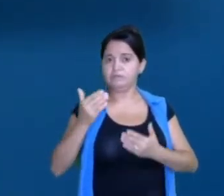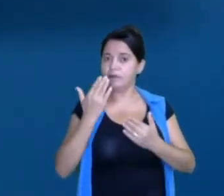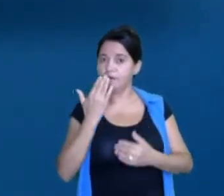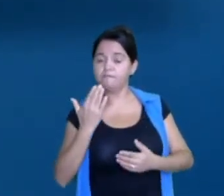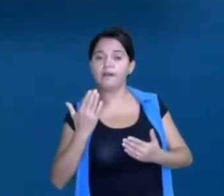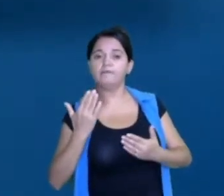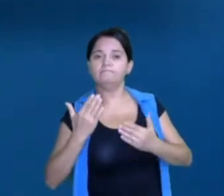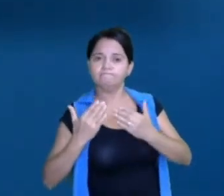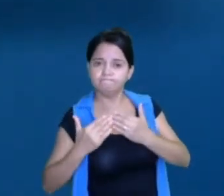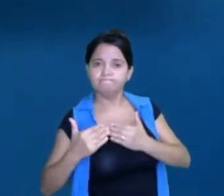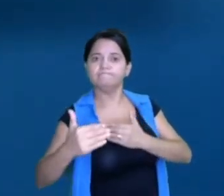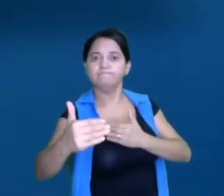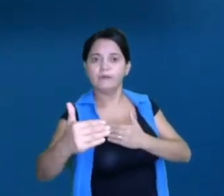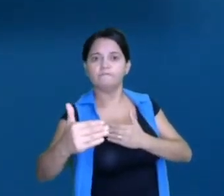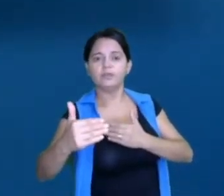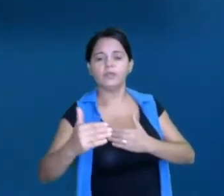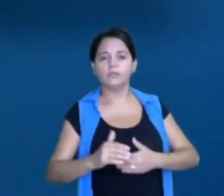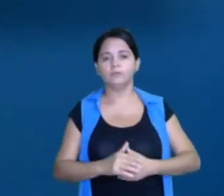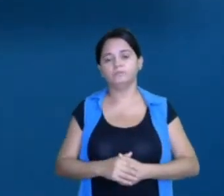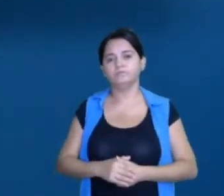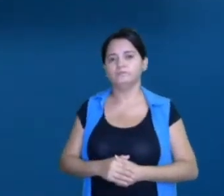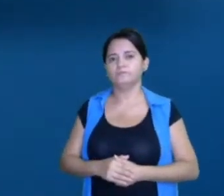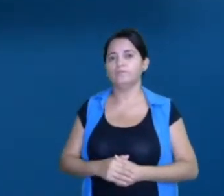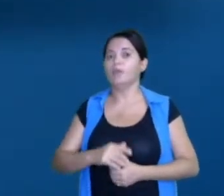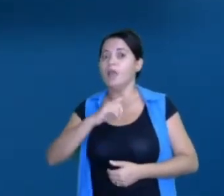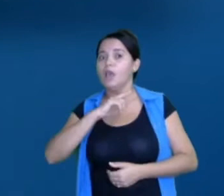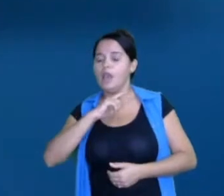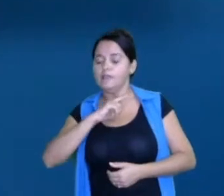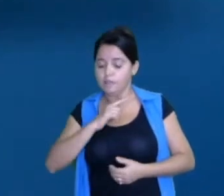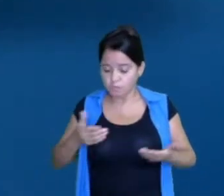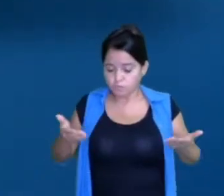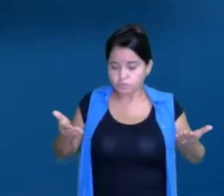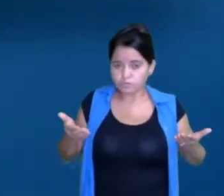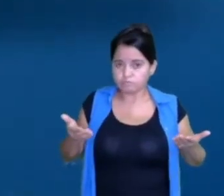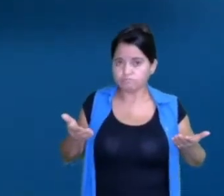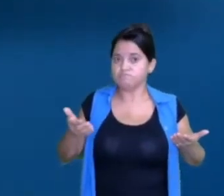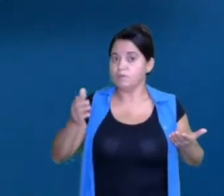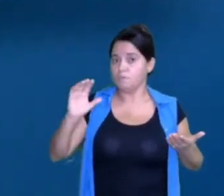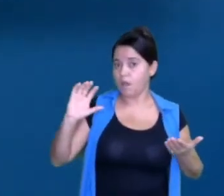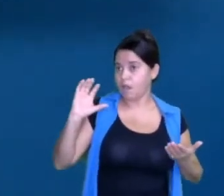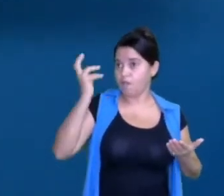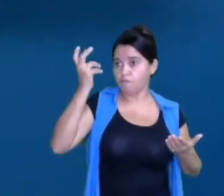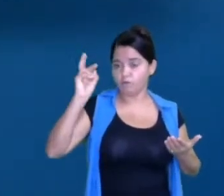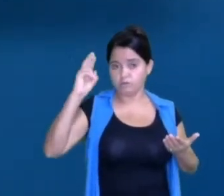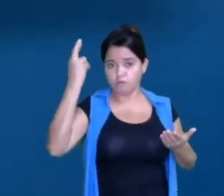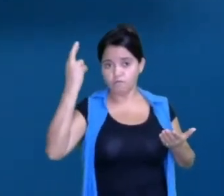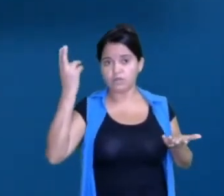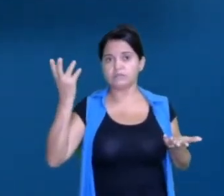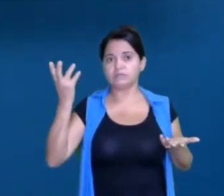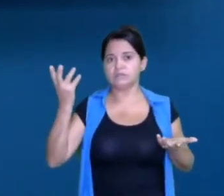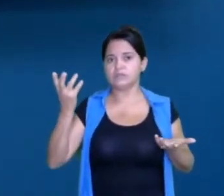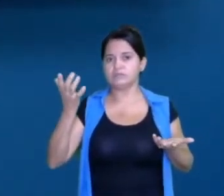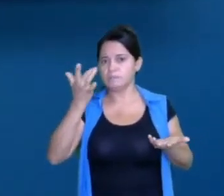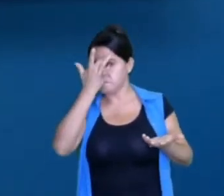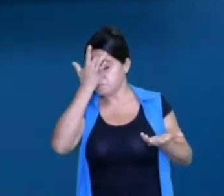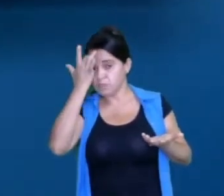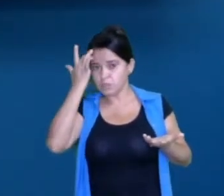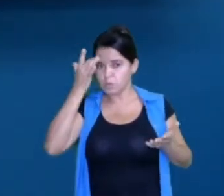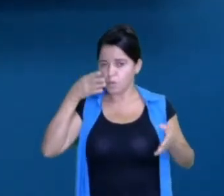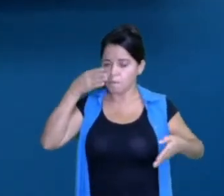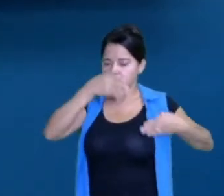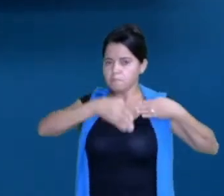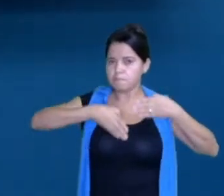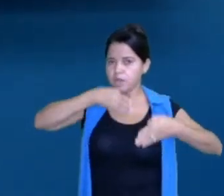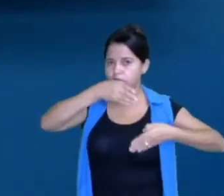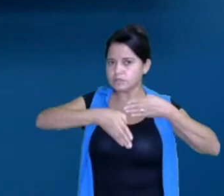a melhoria da burguesia, tá? Temos a Revolução Francesa, que apesar de ser uma revolução onde a massa participa bastante,